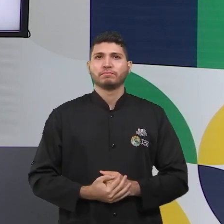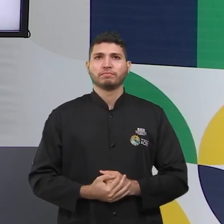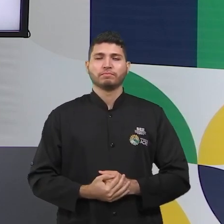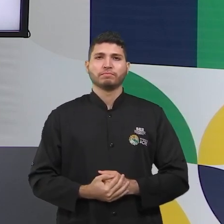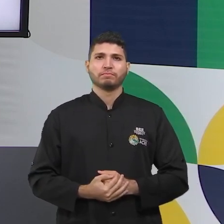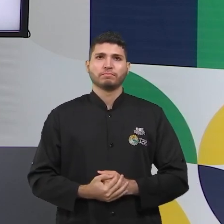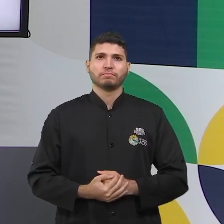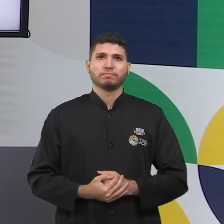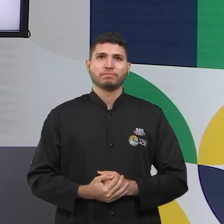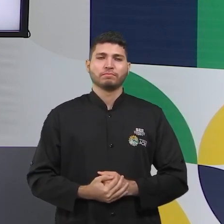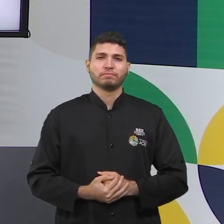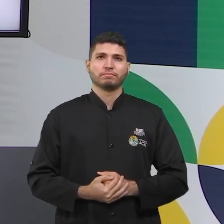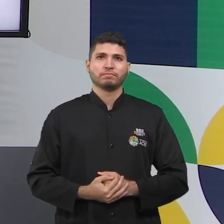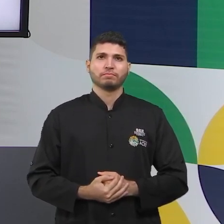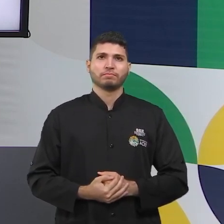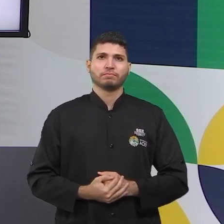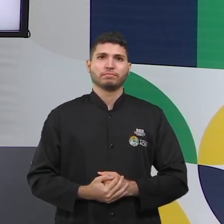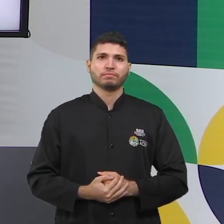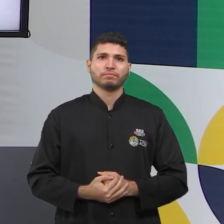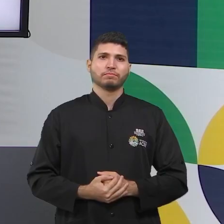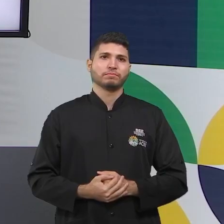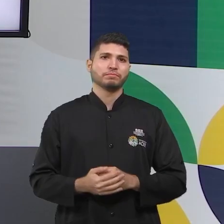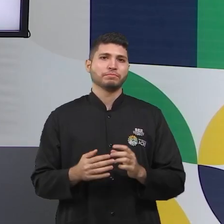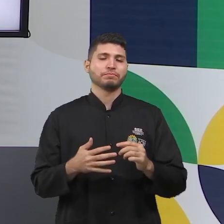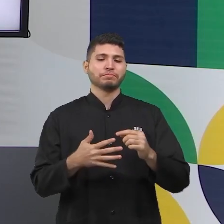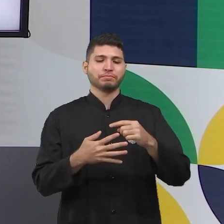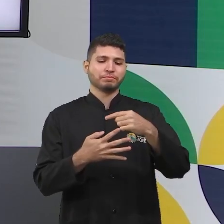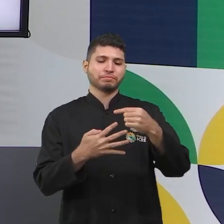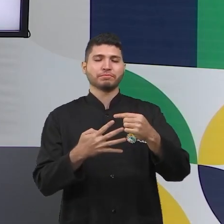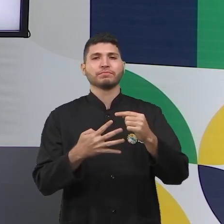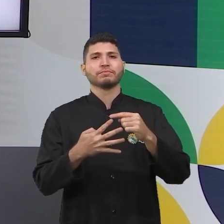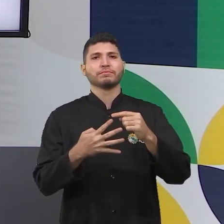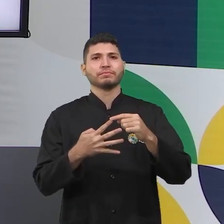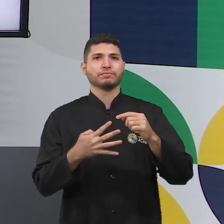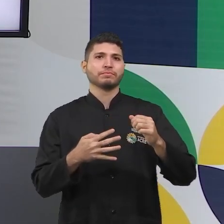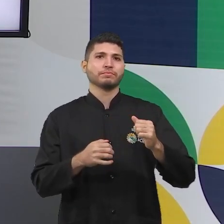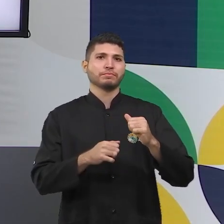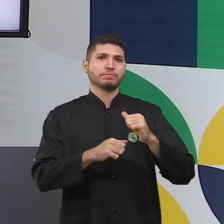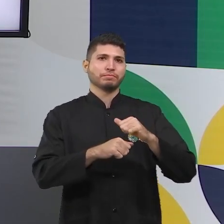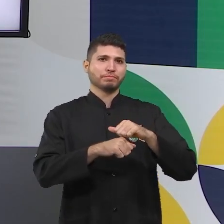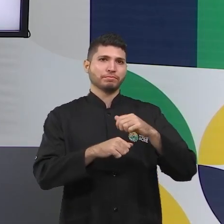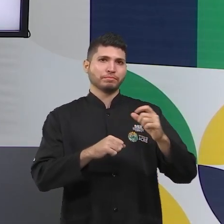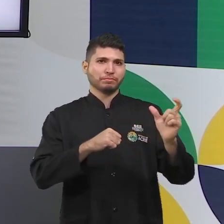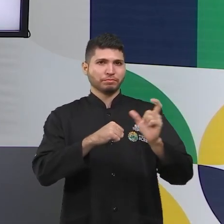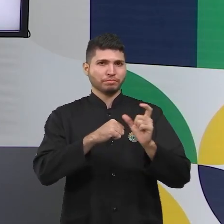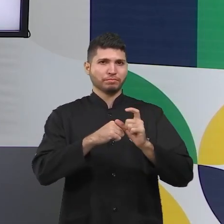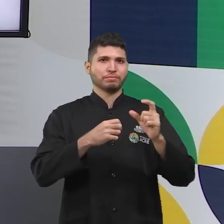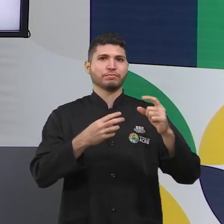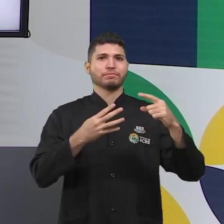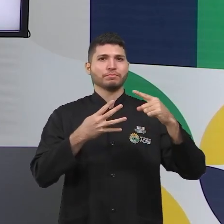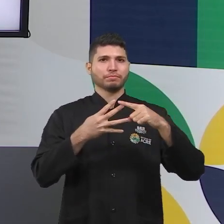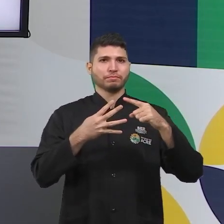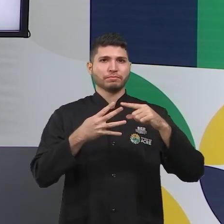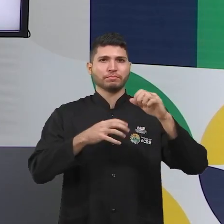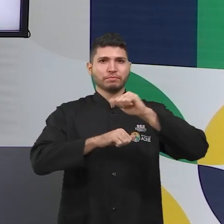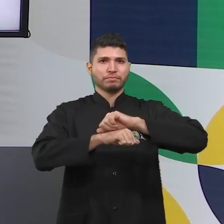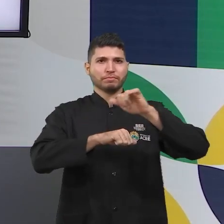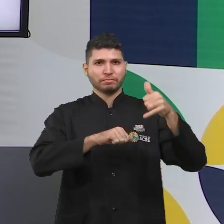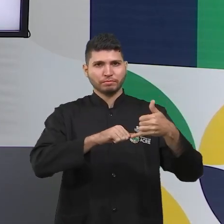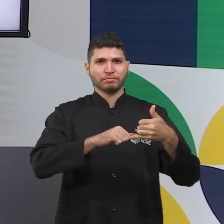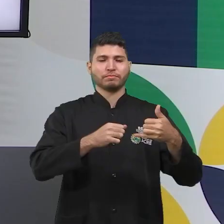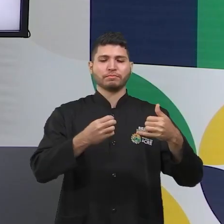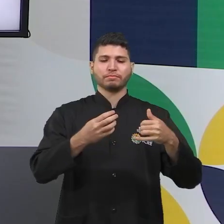Exactamente vamos a hablar del adverbio, del sustantivo y del adjetivo, que son tres clases